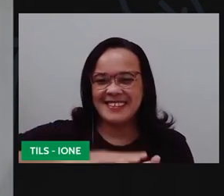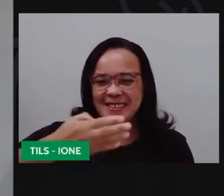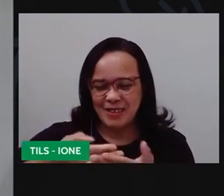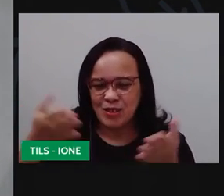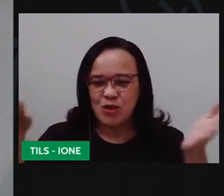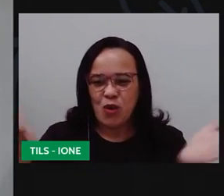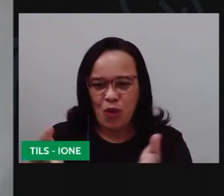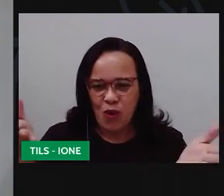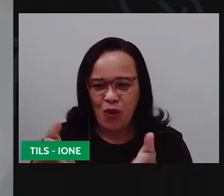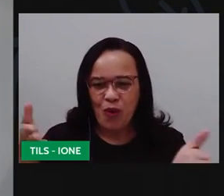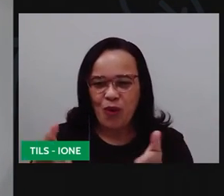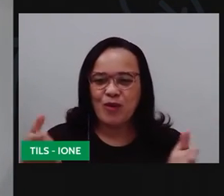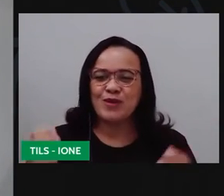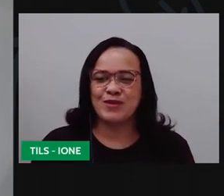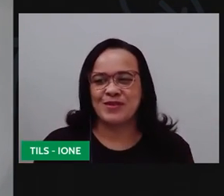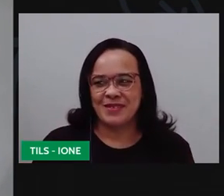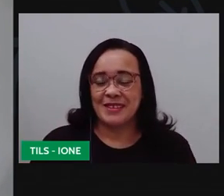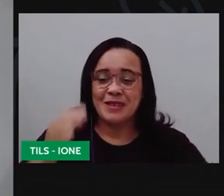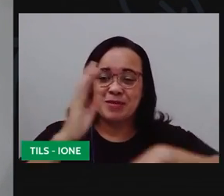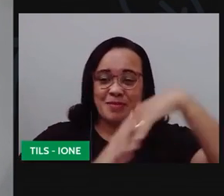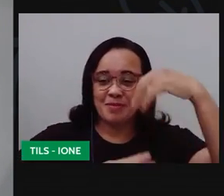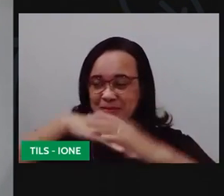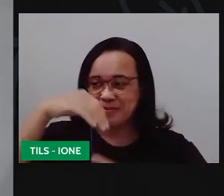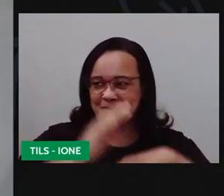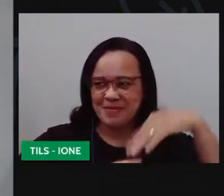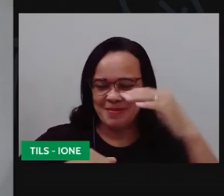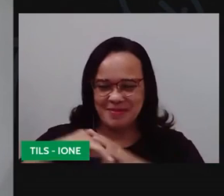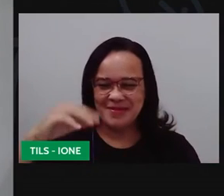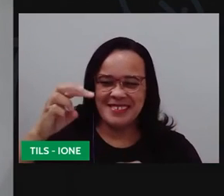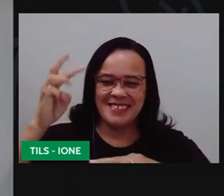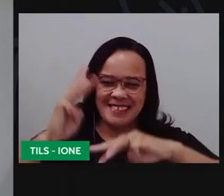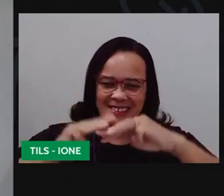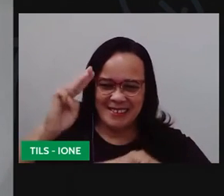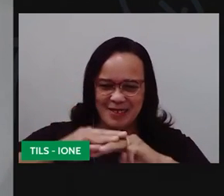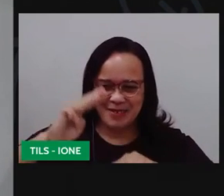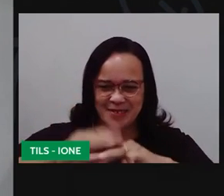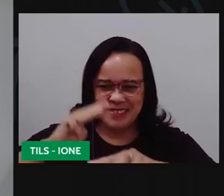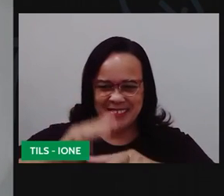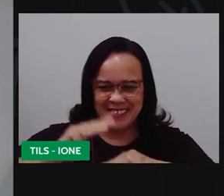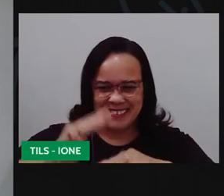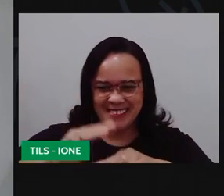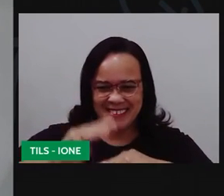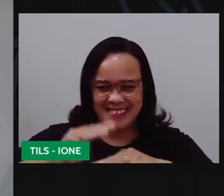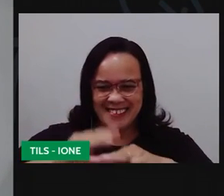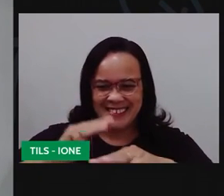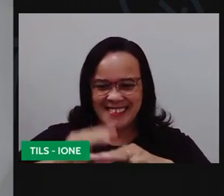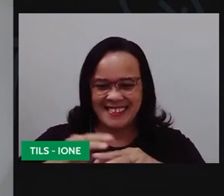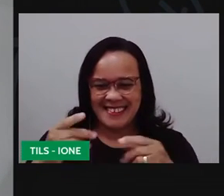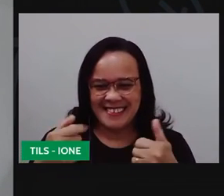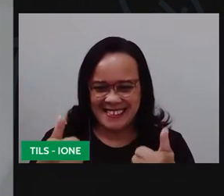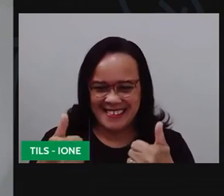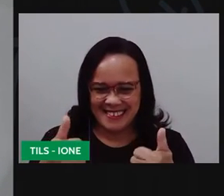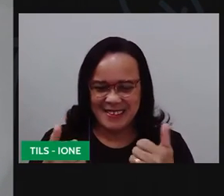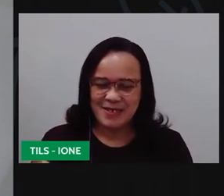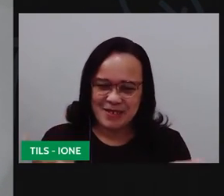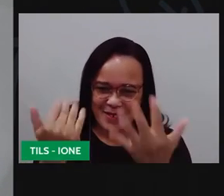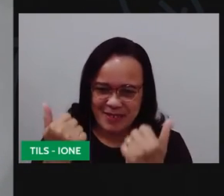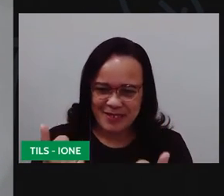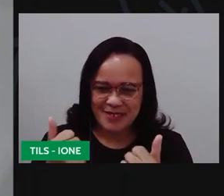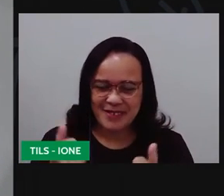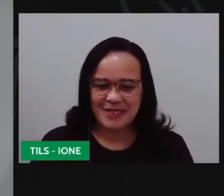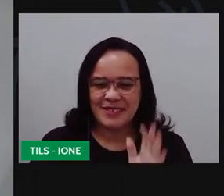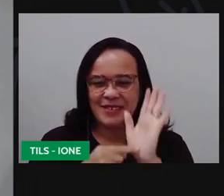ficar com a gente aqui hoje para nossa prática de matemática tá então vamos lá